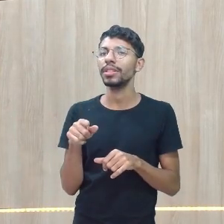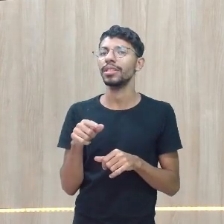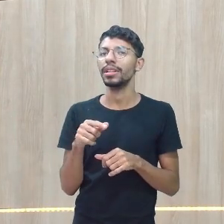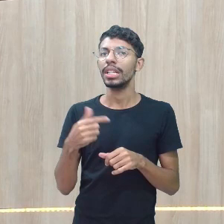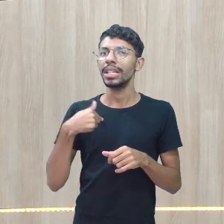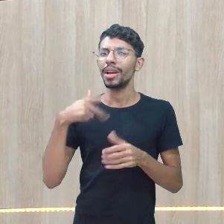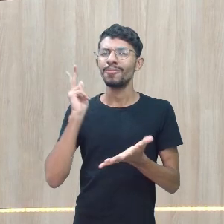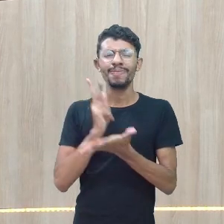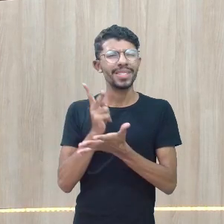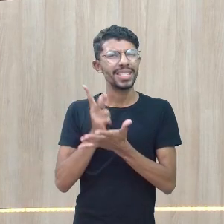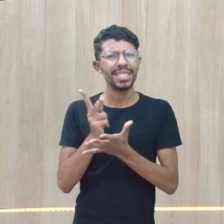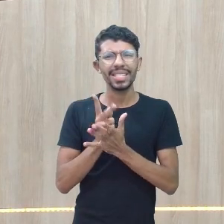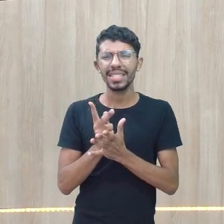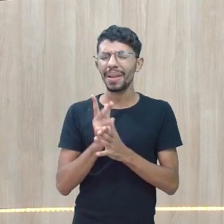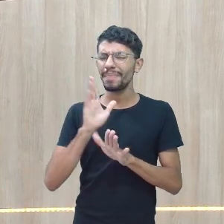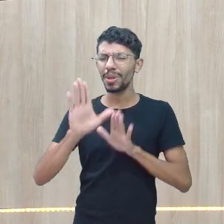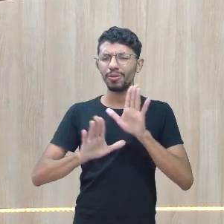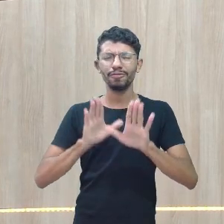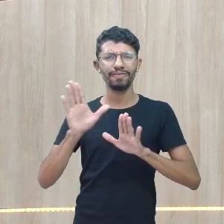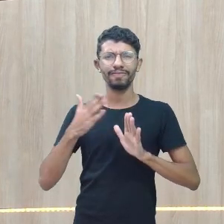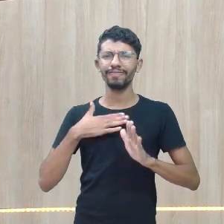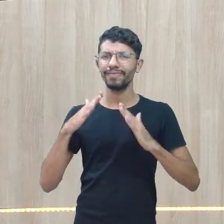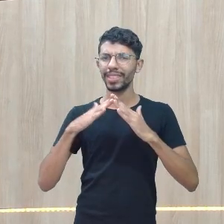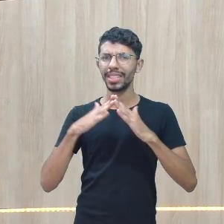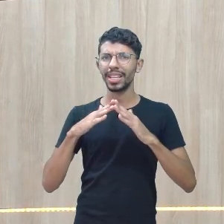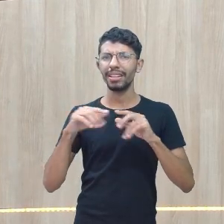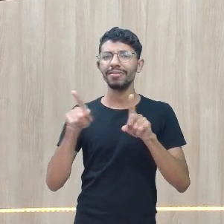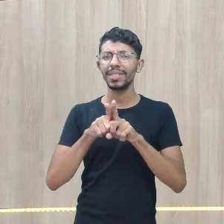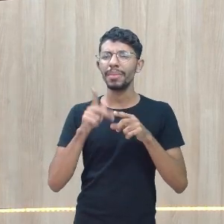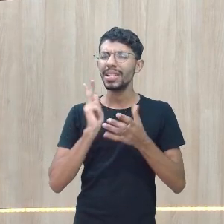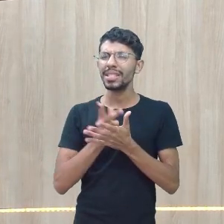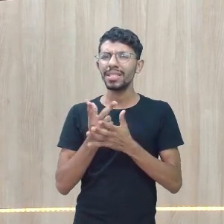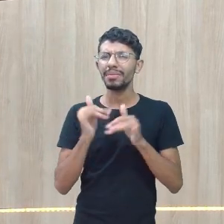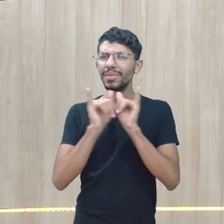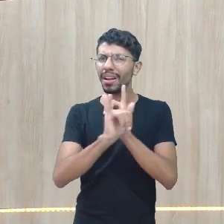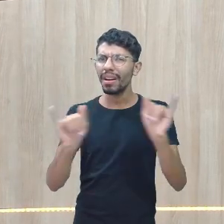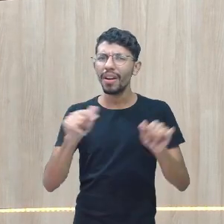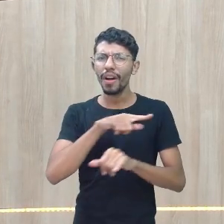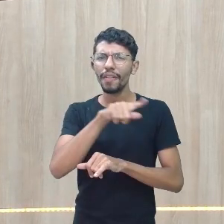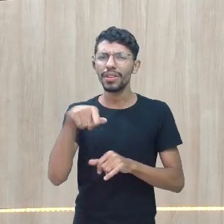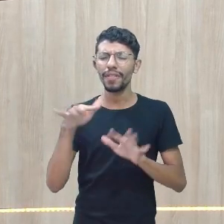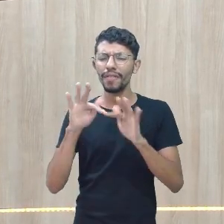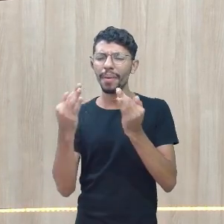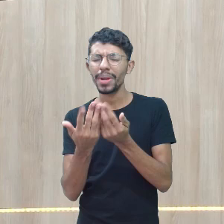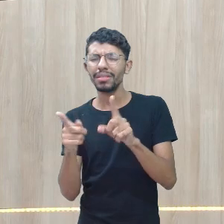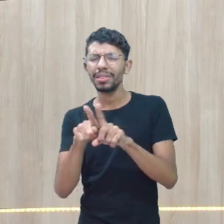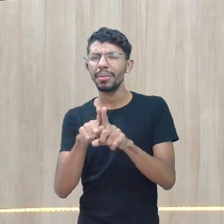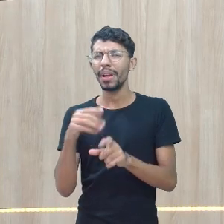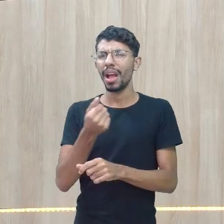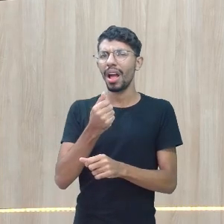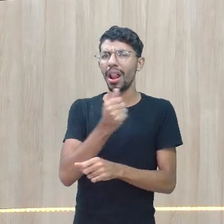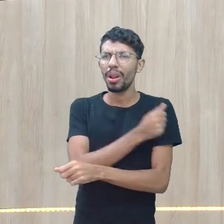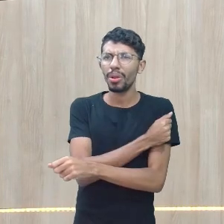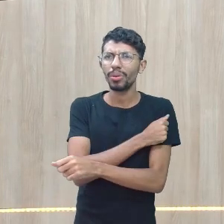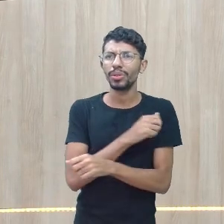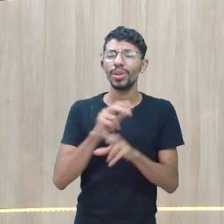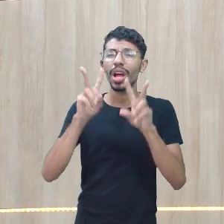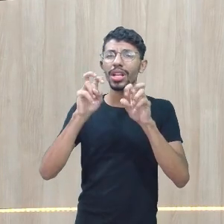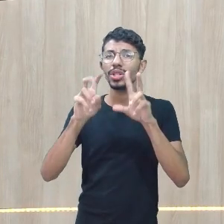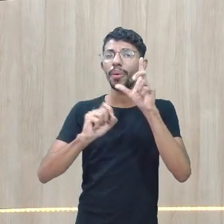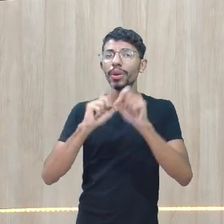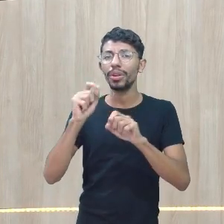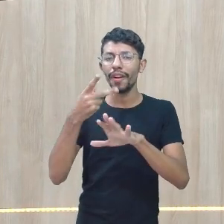e também sempre falando para a minha família e para vocês, alunos. É a questão do descarte do vidro quebrado. E aí eu trouxe hoje